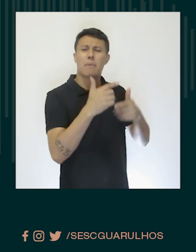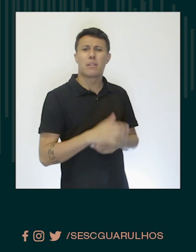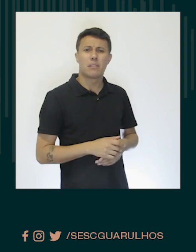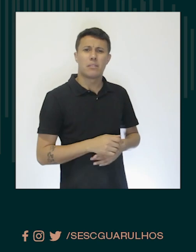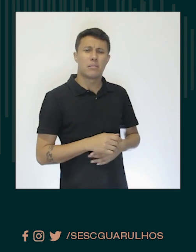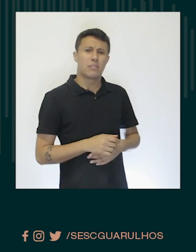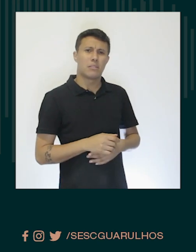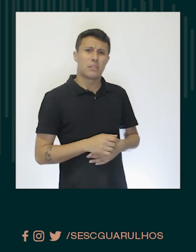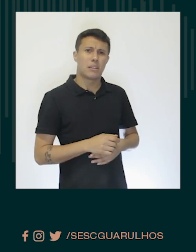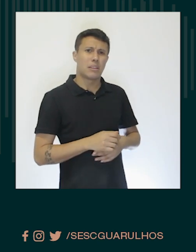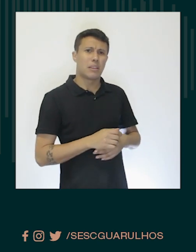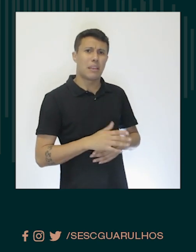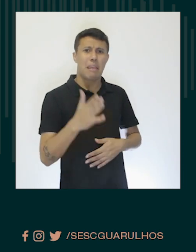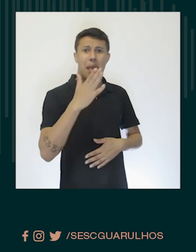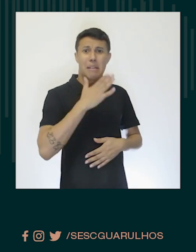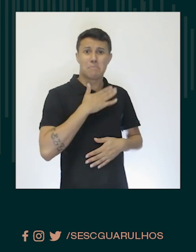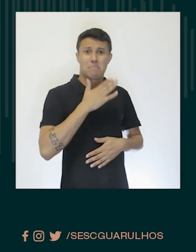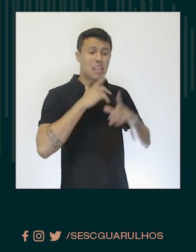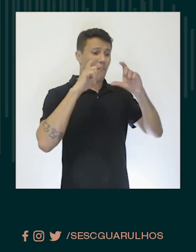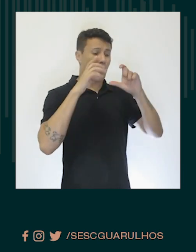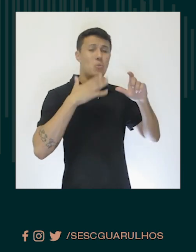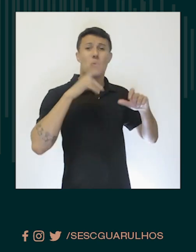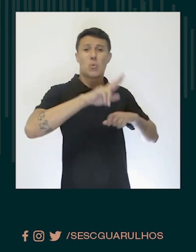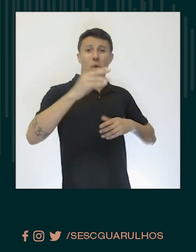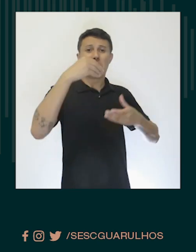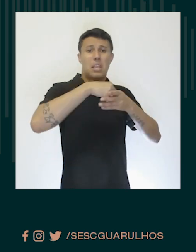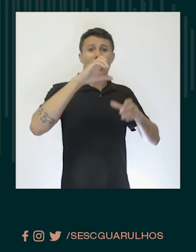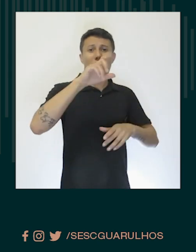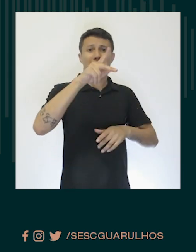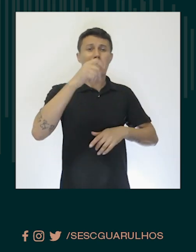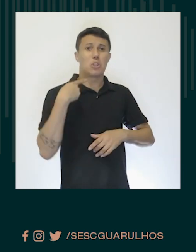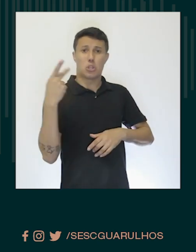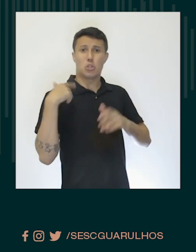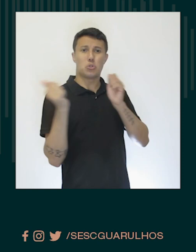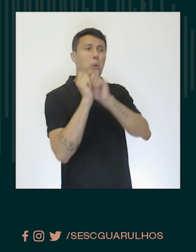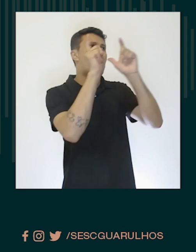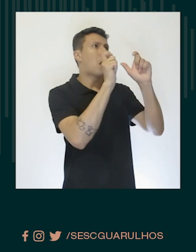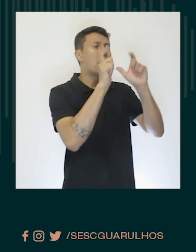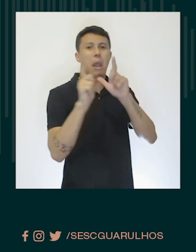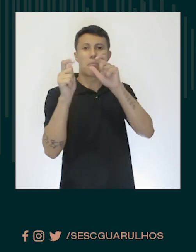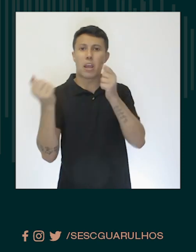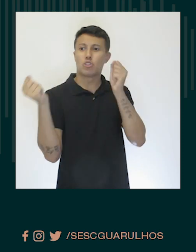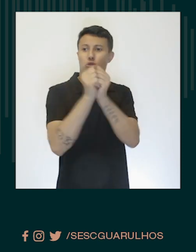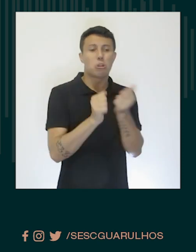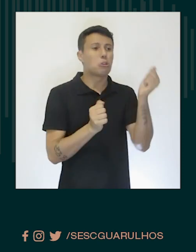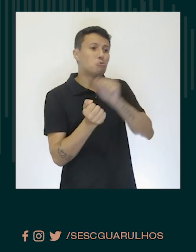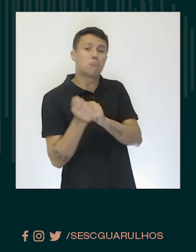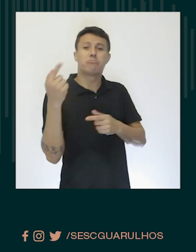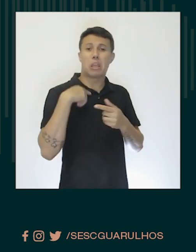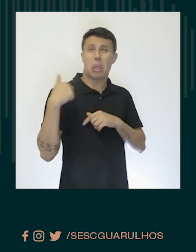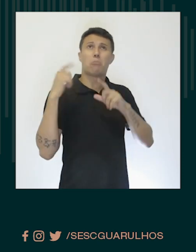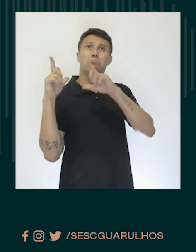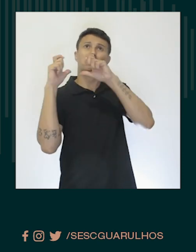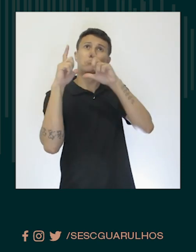minhas fotografias dentro de um clipe que a gente fotografou, entendeu? Então, eu estava fotografando a diária